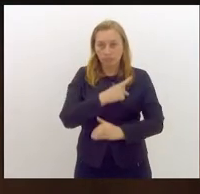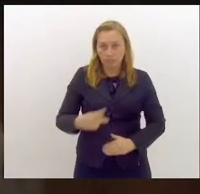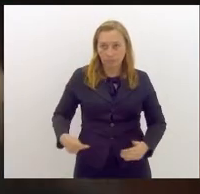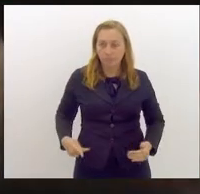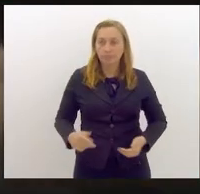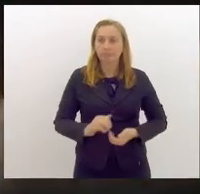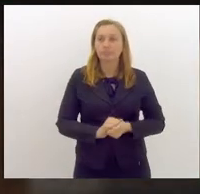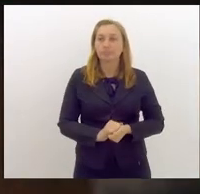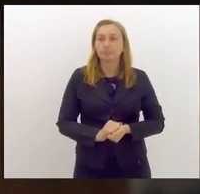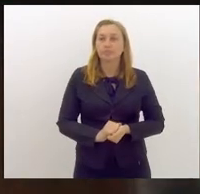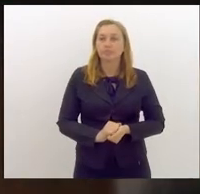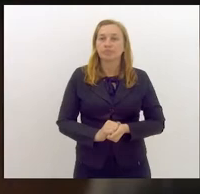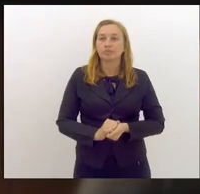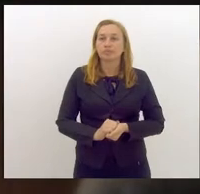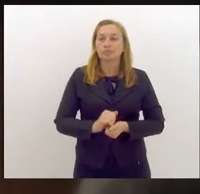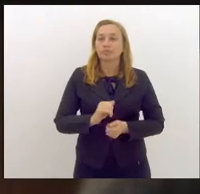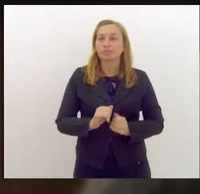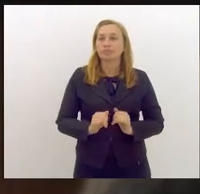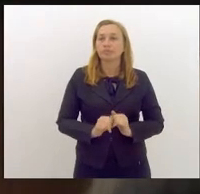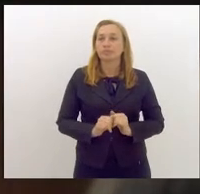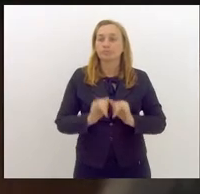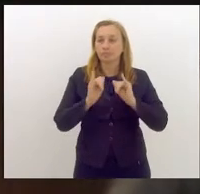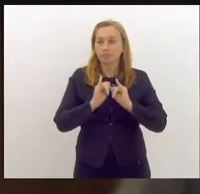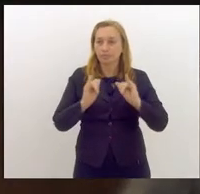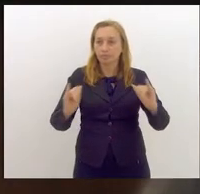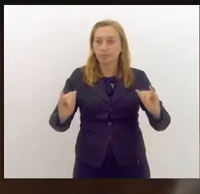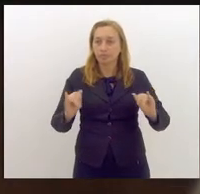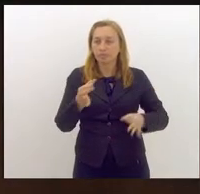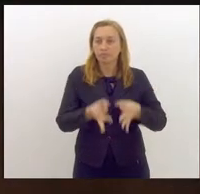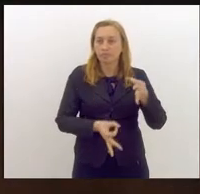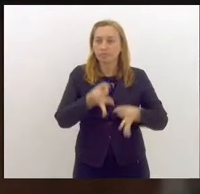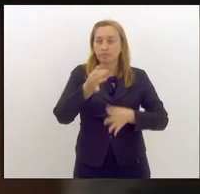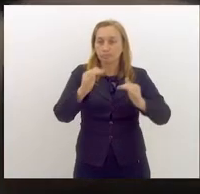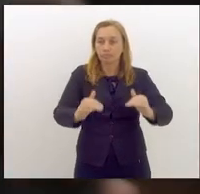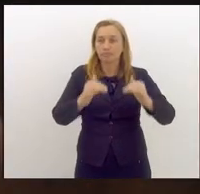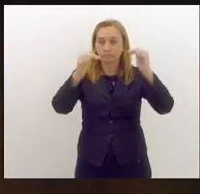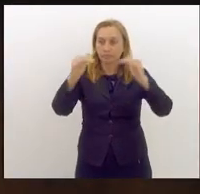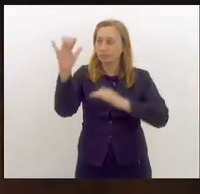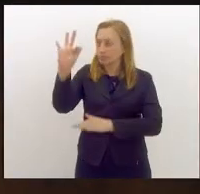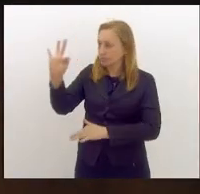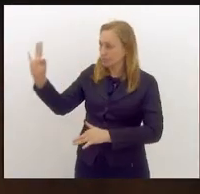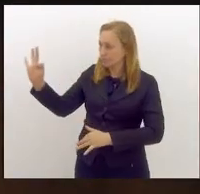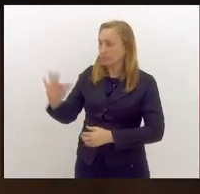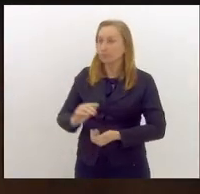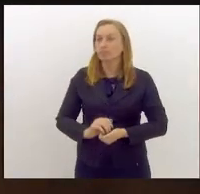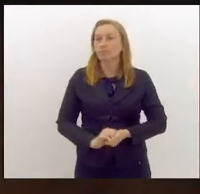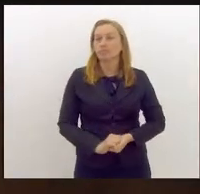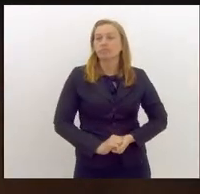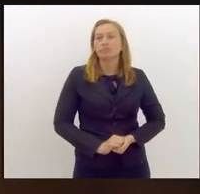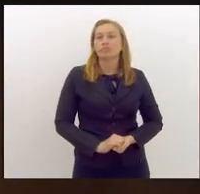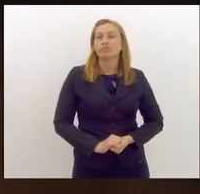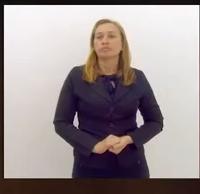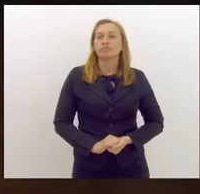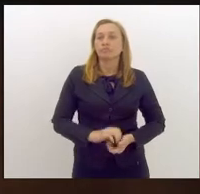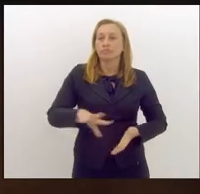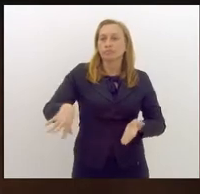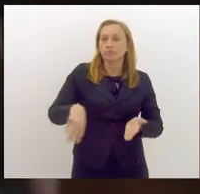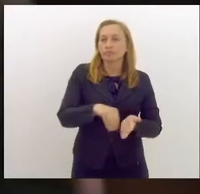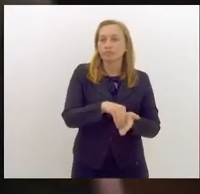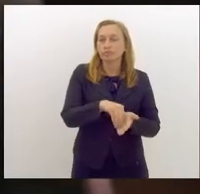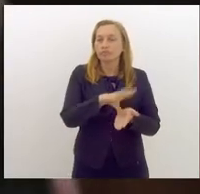oficial ao Supremo Tribunal Federal que vai colocar o projeto